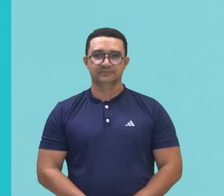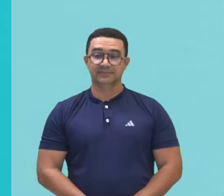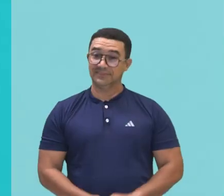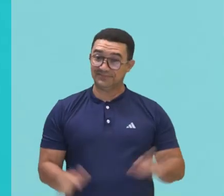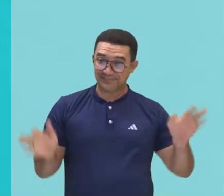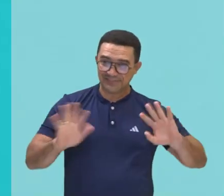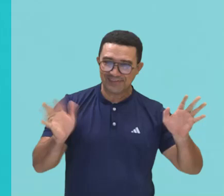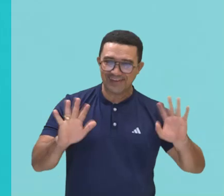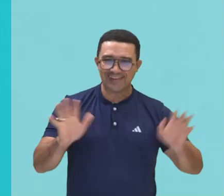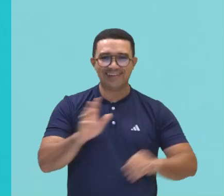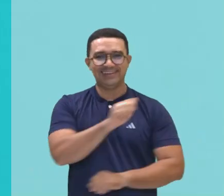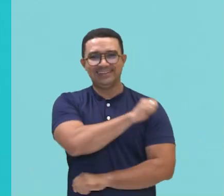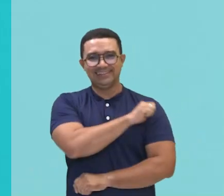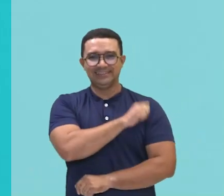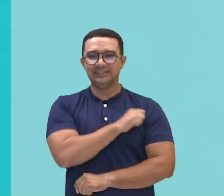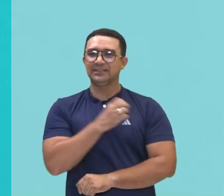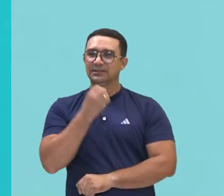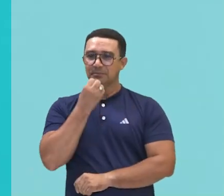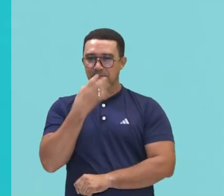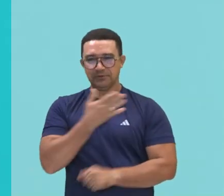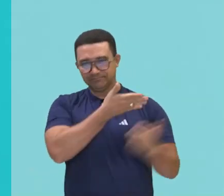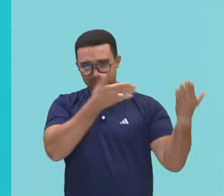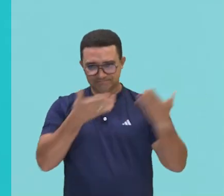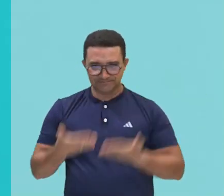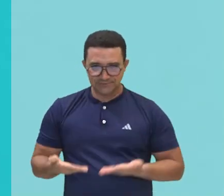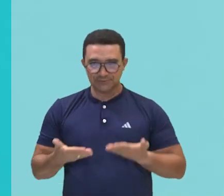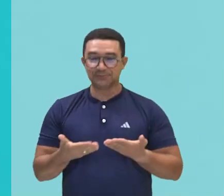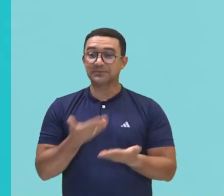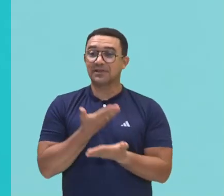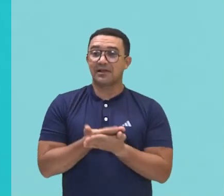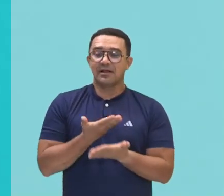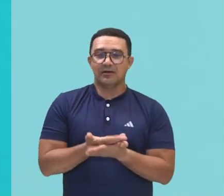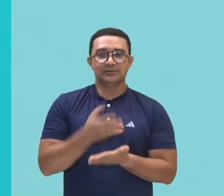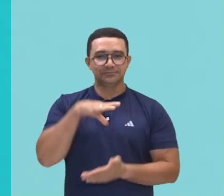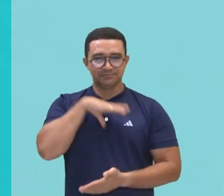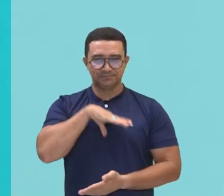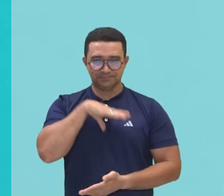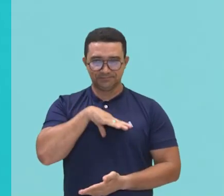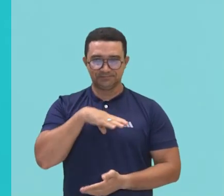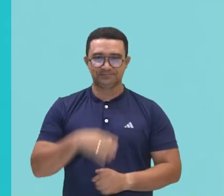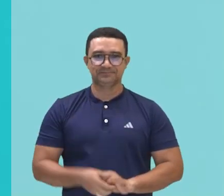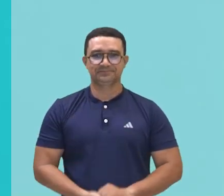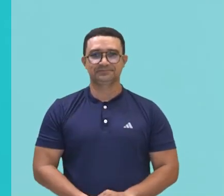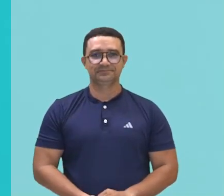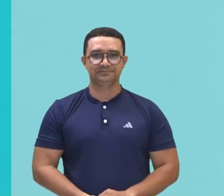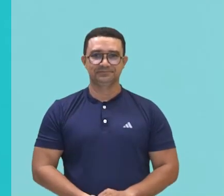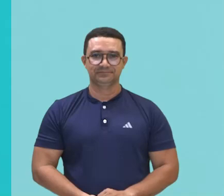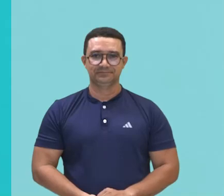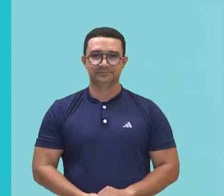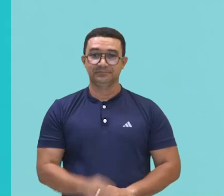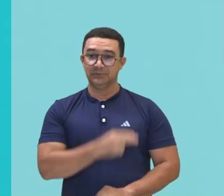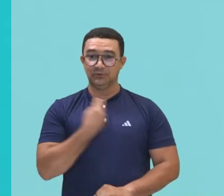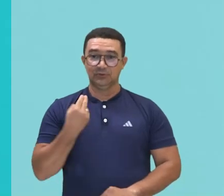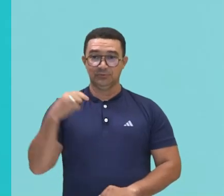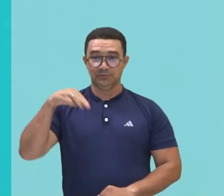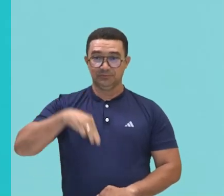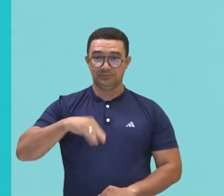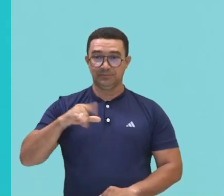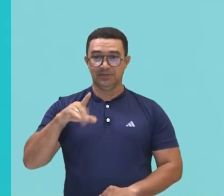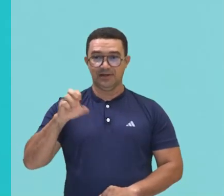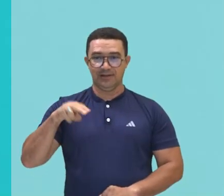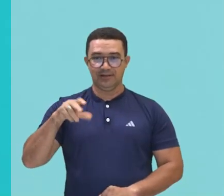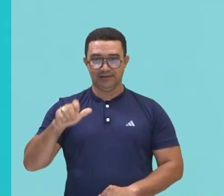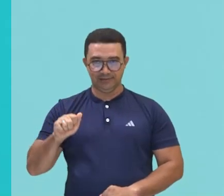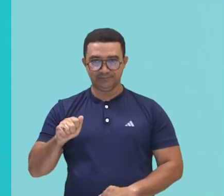Olá, alunos! Sejam bem-vindos a mais uma aula de língua portuguesa. Eu sou Milena Marães, professora de língua portuguesa, e é